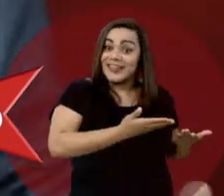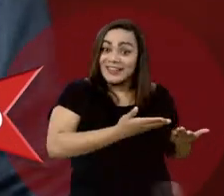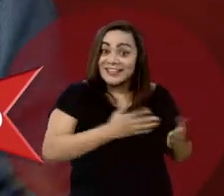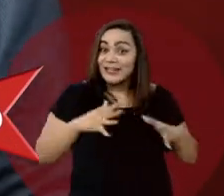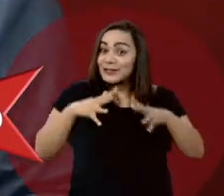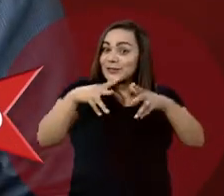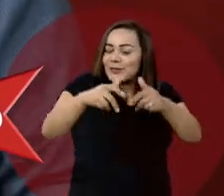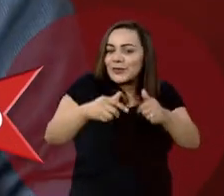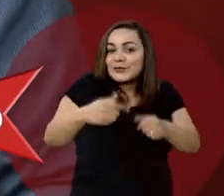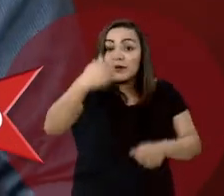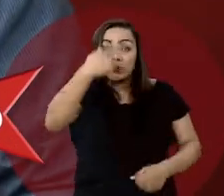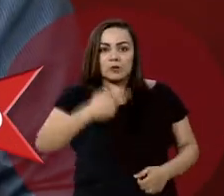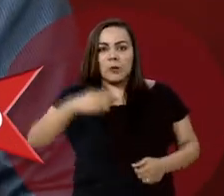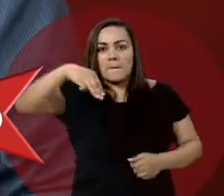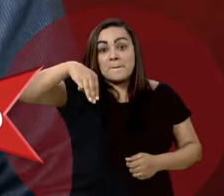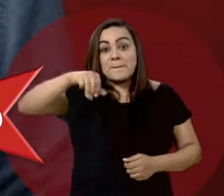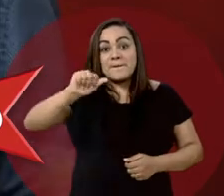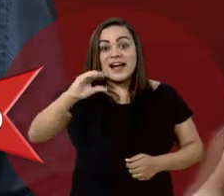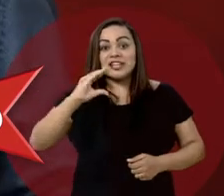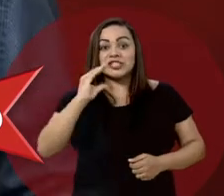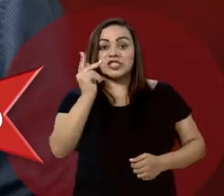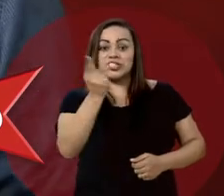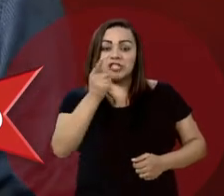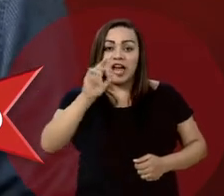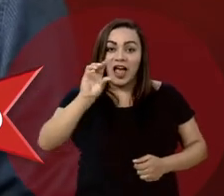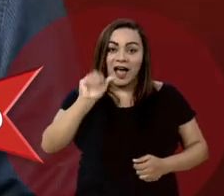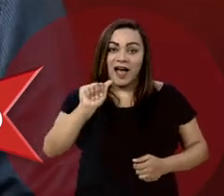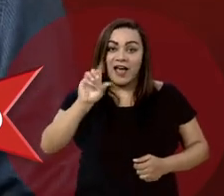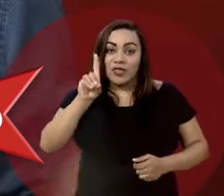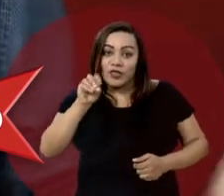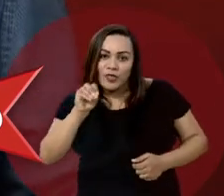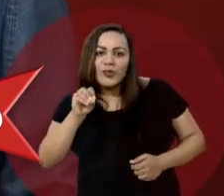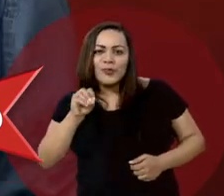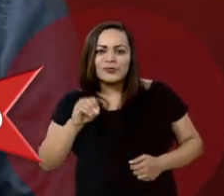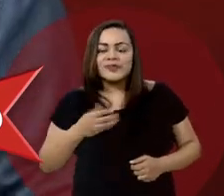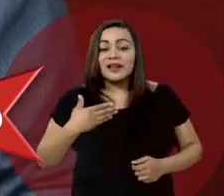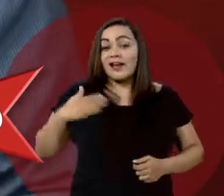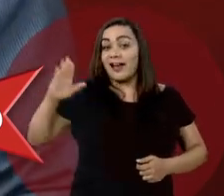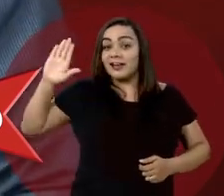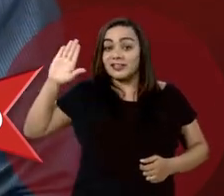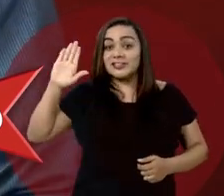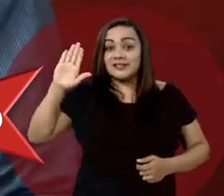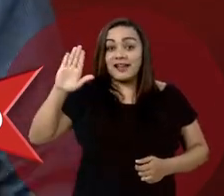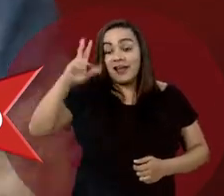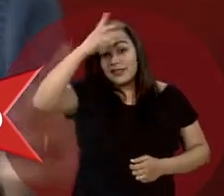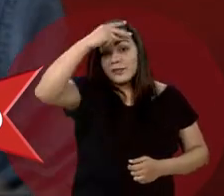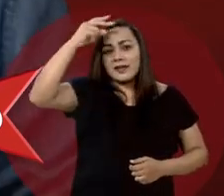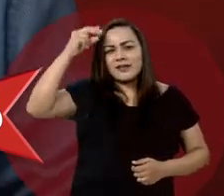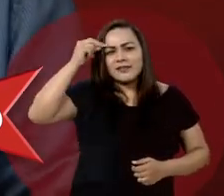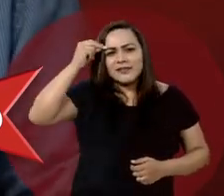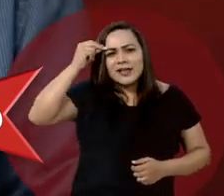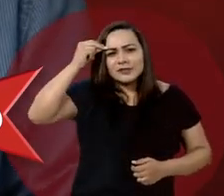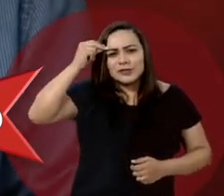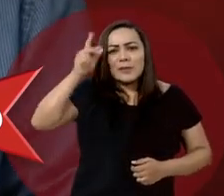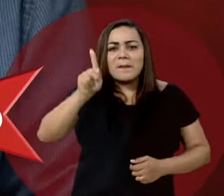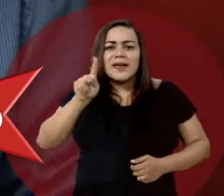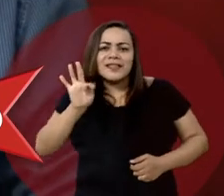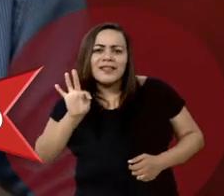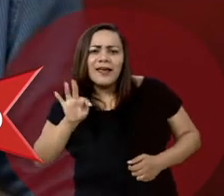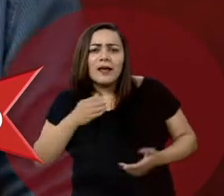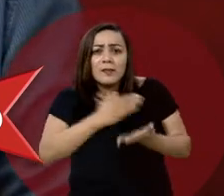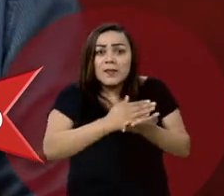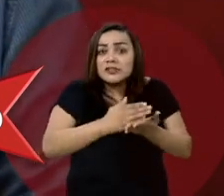bem-vindos e bem-vindas. Eu sou Antônio Alberto Machado, candidato a prefeito de Ribeirão Preto pelo Partido dos Trabalhadores. E a partir de